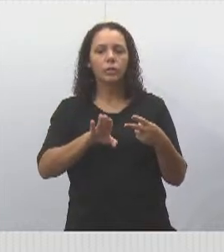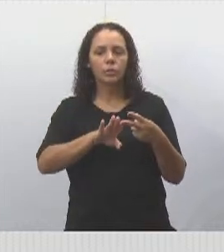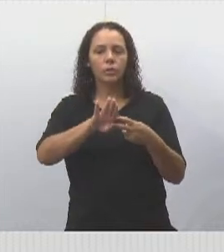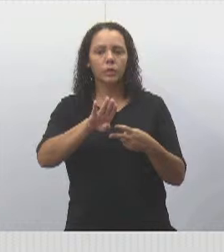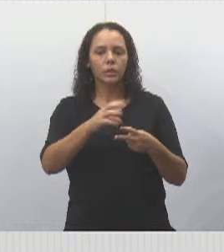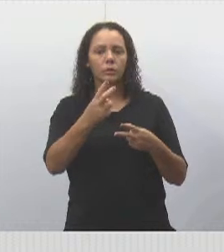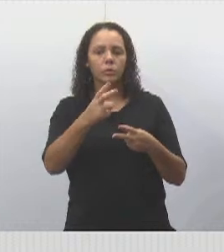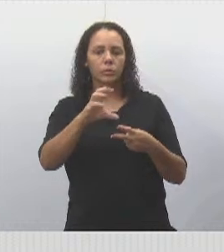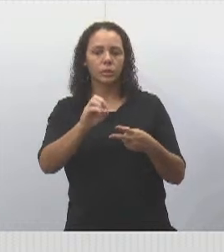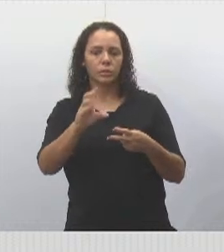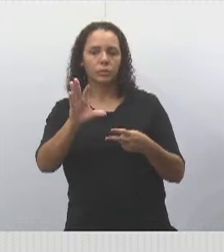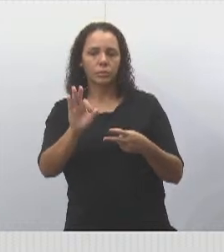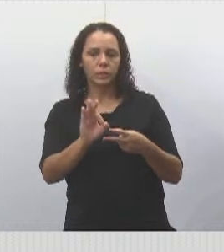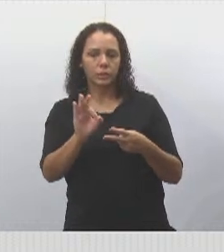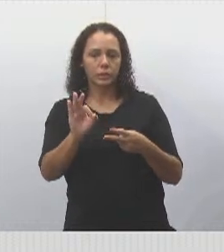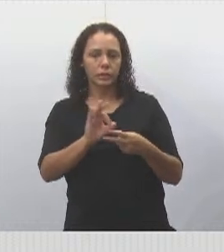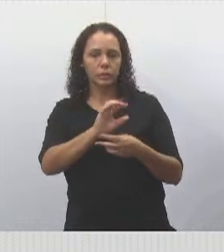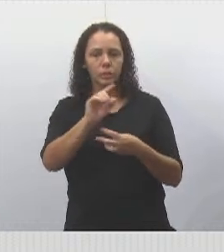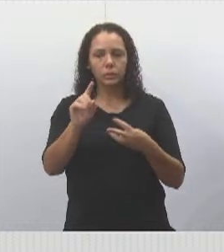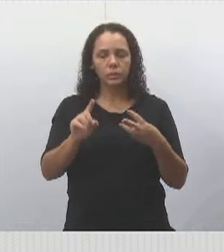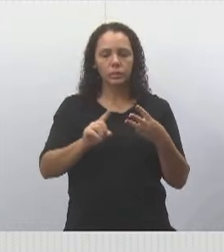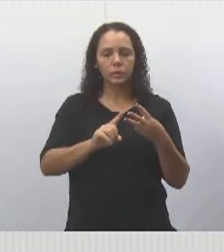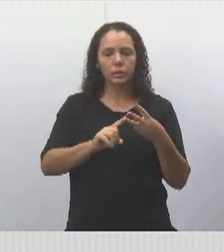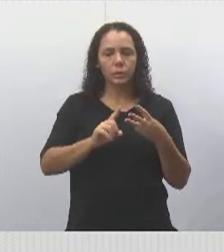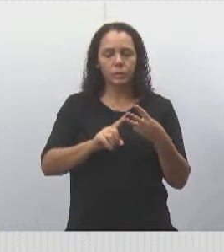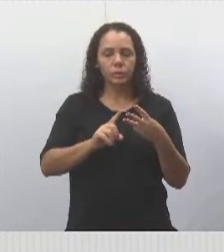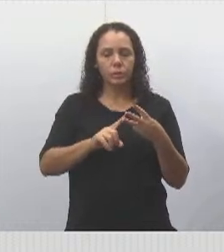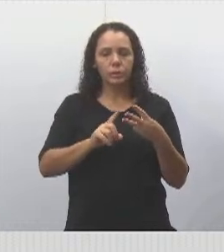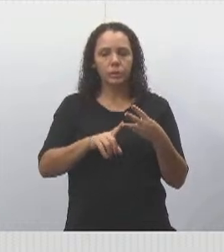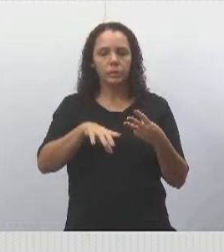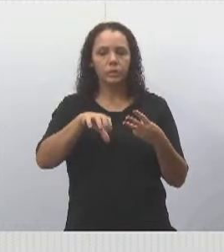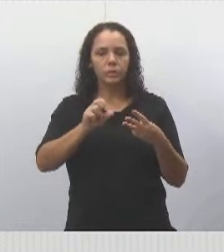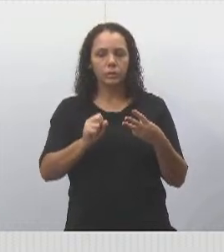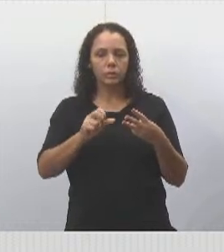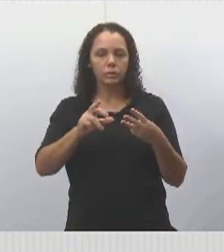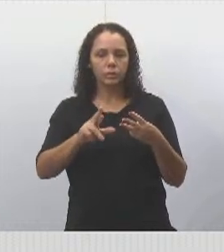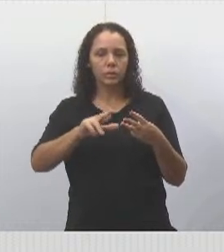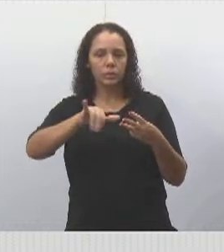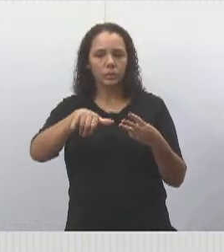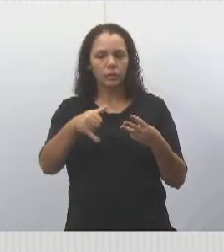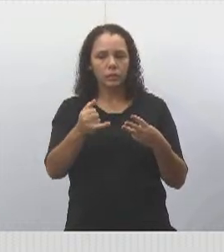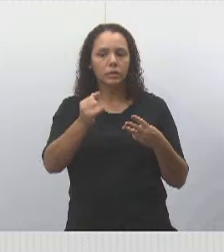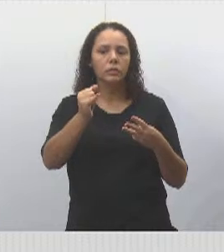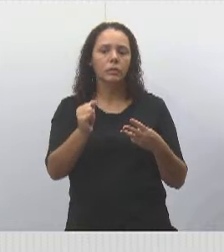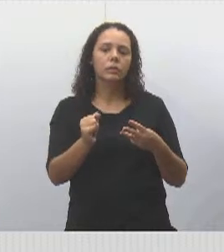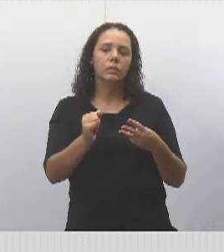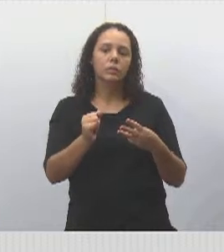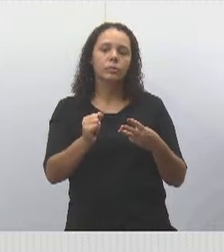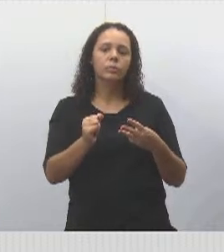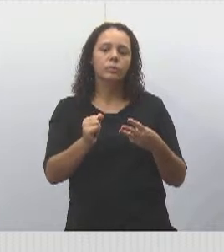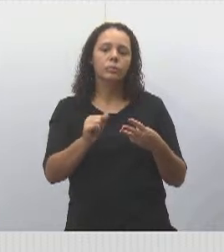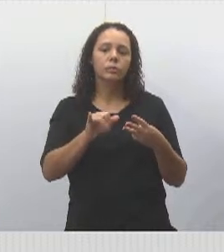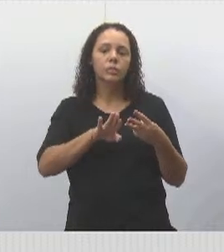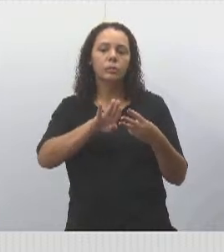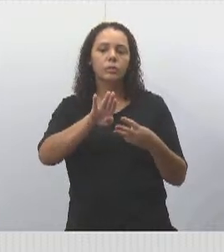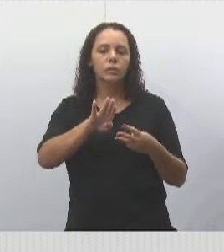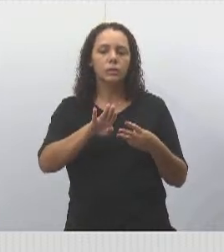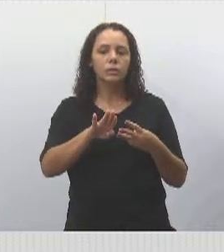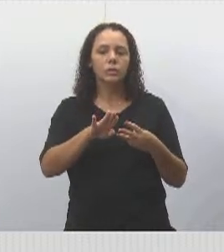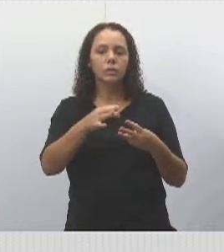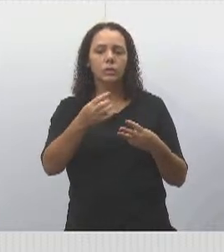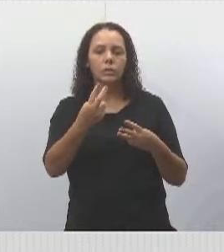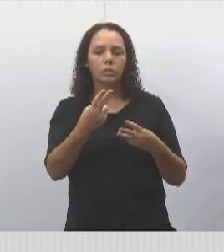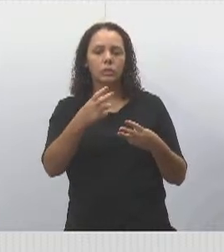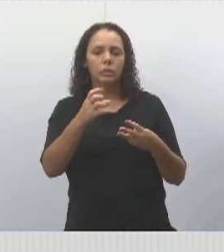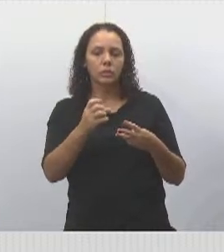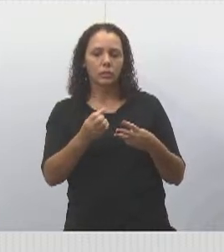próprios, né, ele tem um acréscimo de 50% e chega em 254 milhões. O SRJ, ele também tem recursos